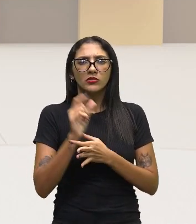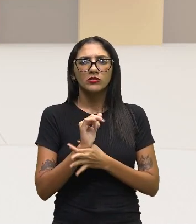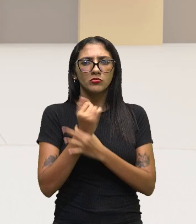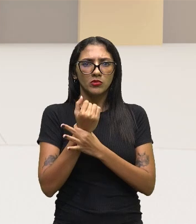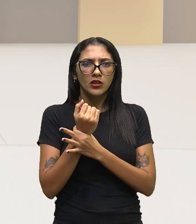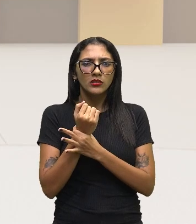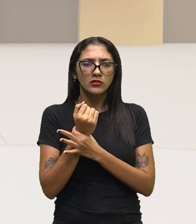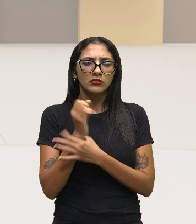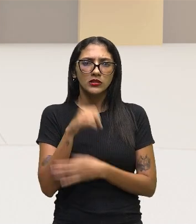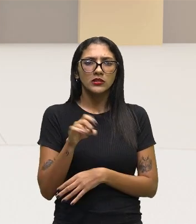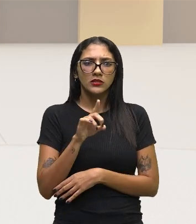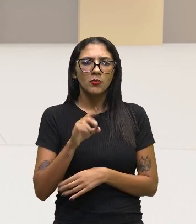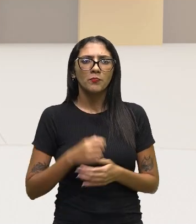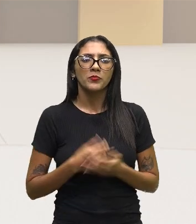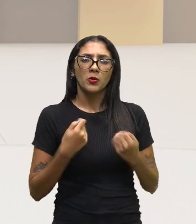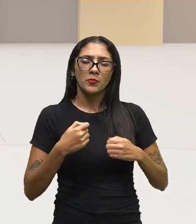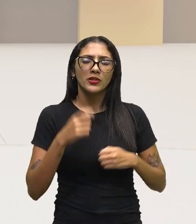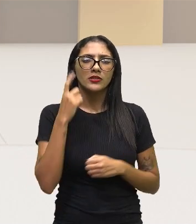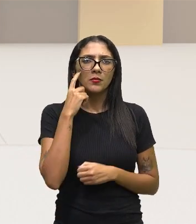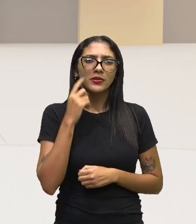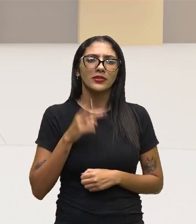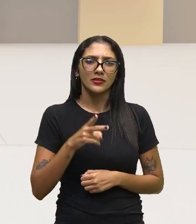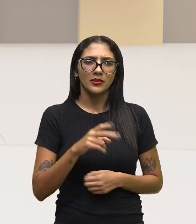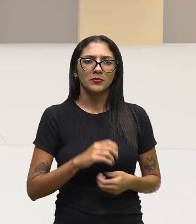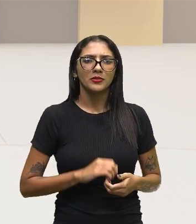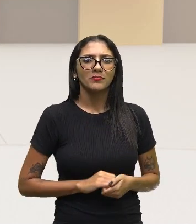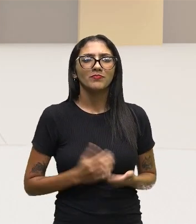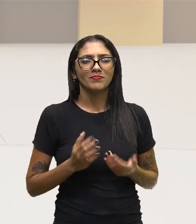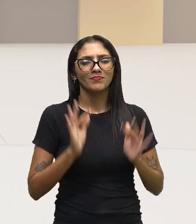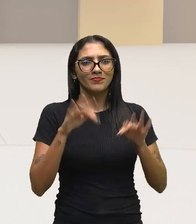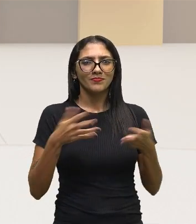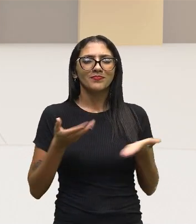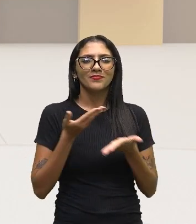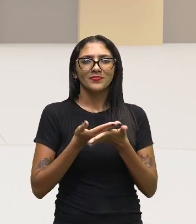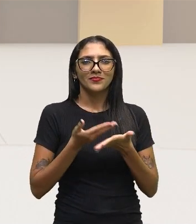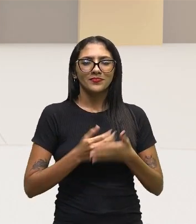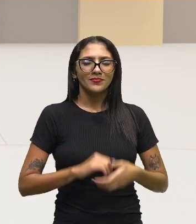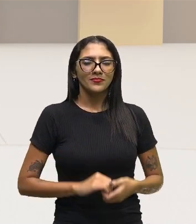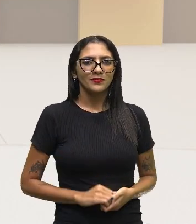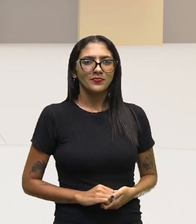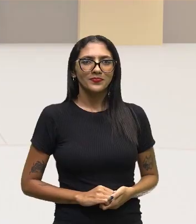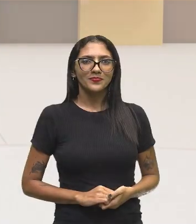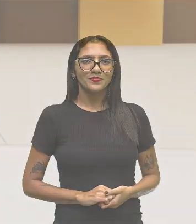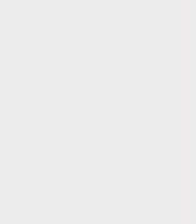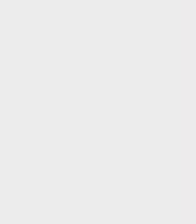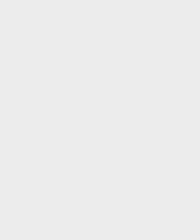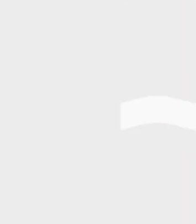a pena. Então sempre pensem nessas questões. E assim a gente encerra a nossa aula.